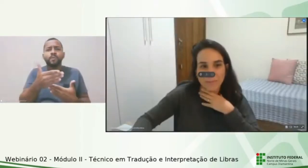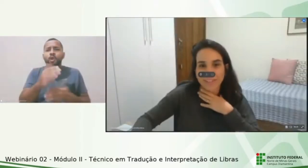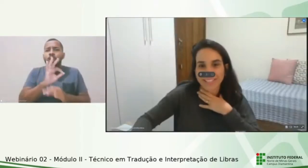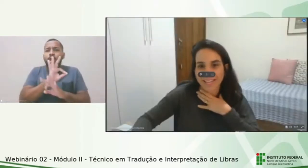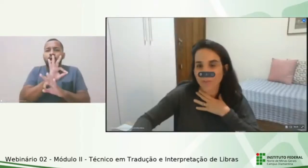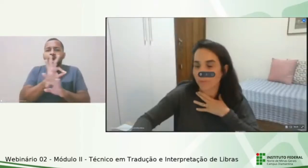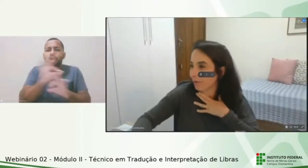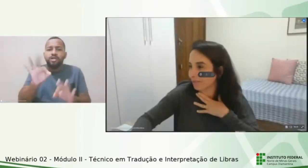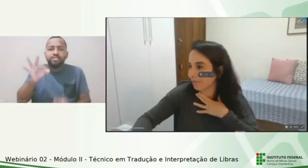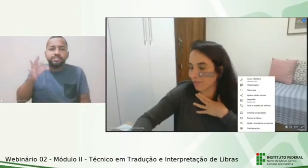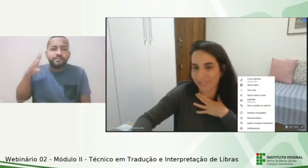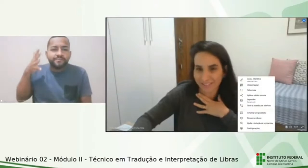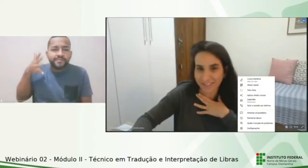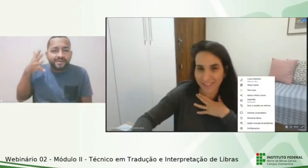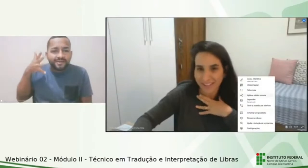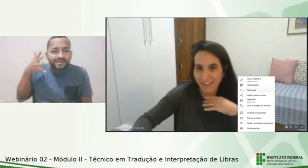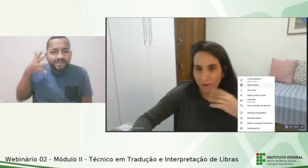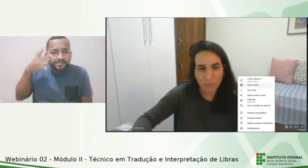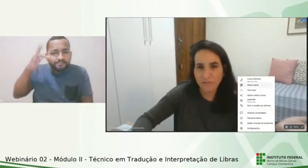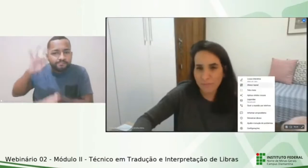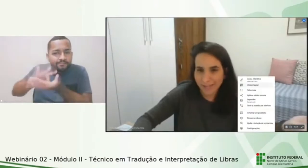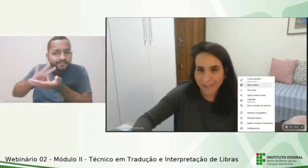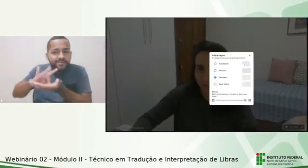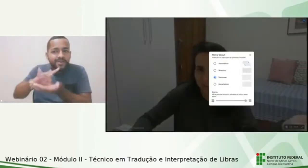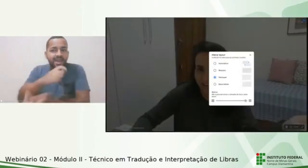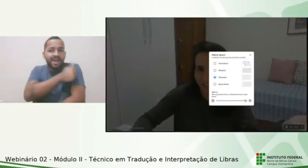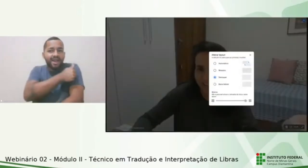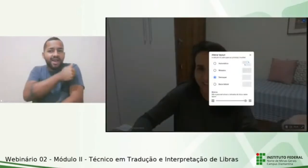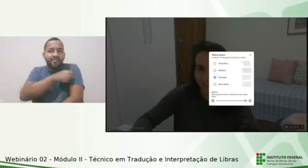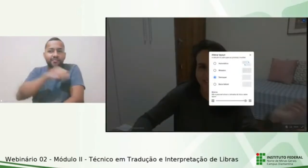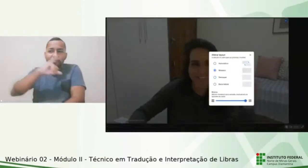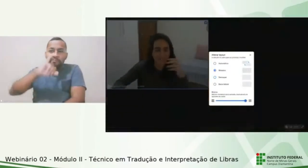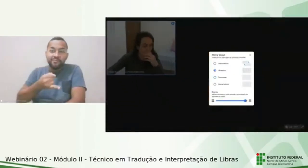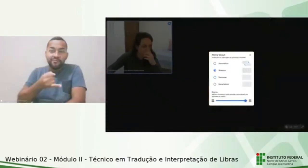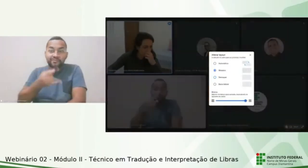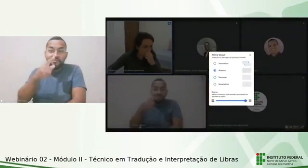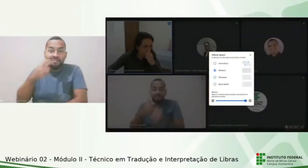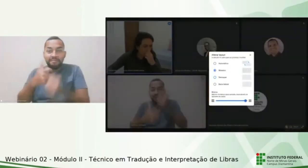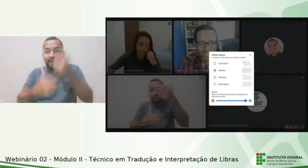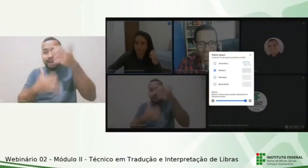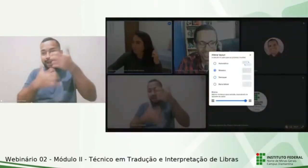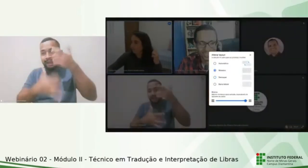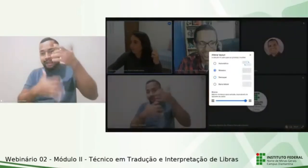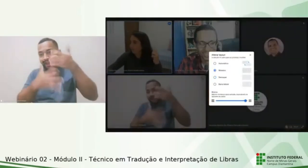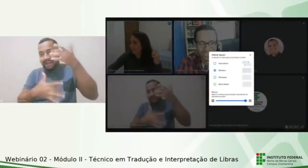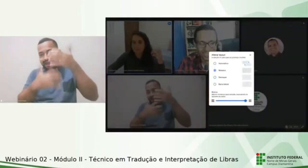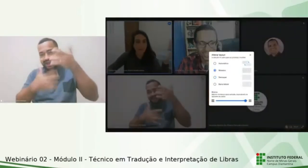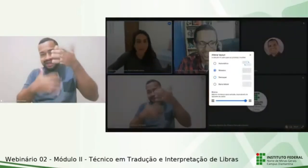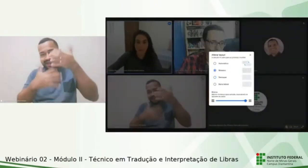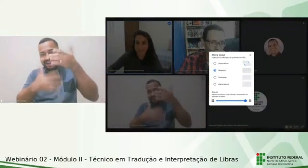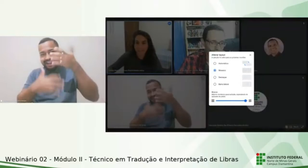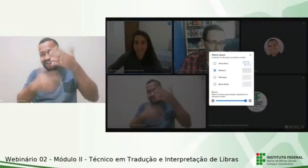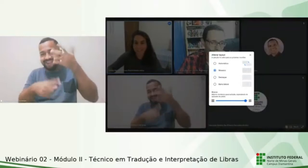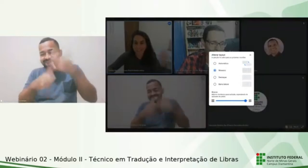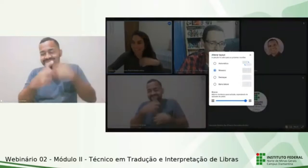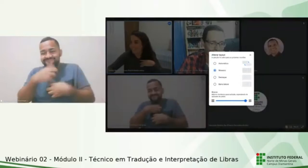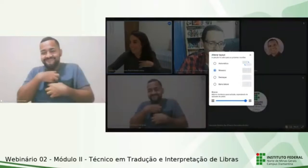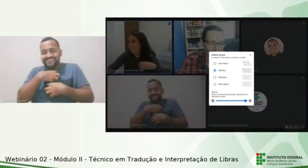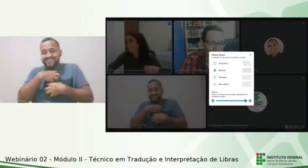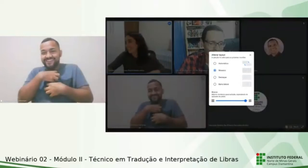alunos aproveitaram muito, inclusive o movimento no chat, né, diz muito disso. Eu quase perco